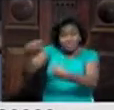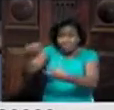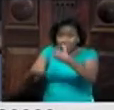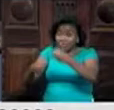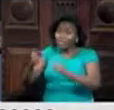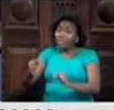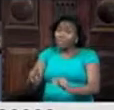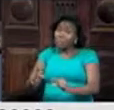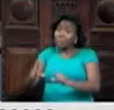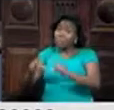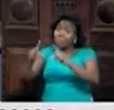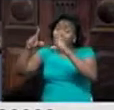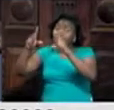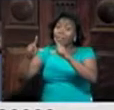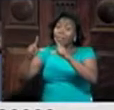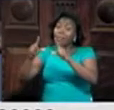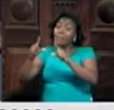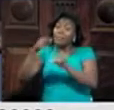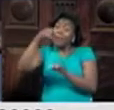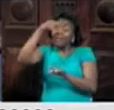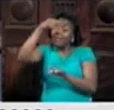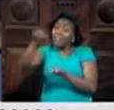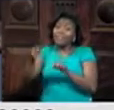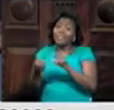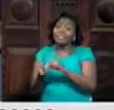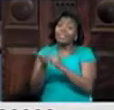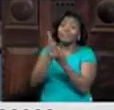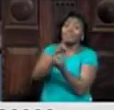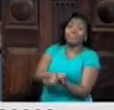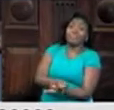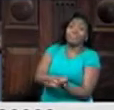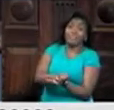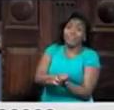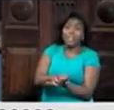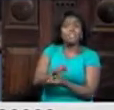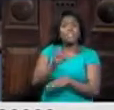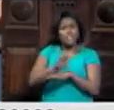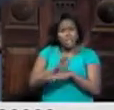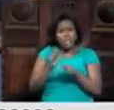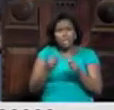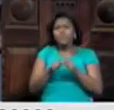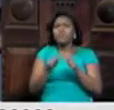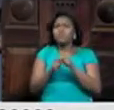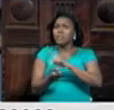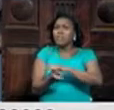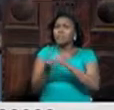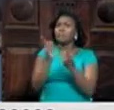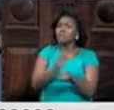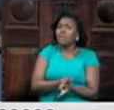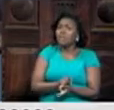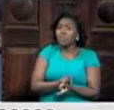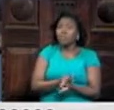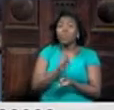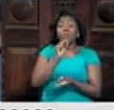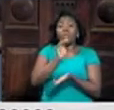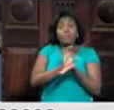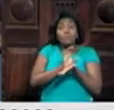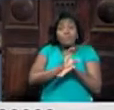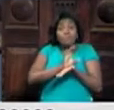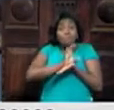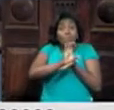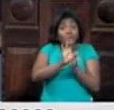gente não faça o inverso da cadeia produtiva. O Estado fez o inverso da cadeia produtiva. Se investiu na